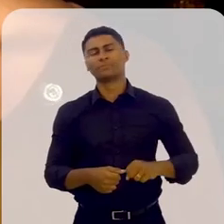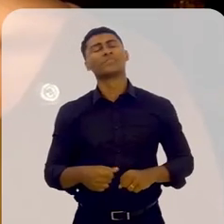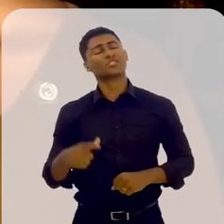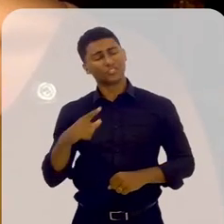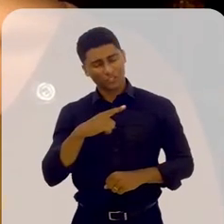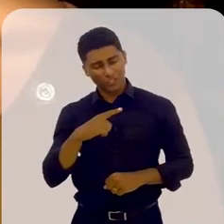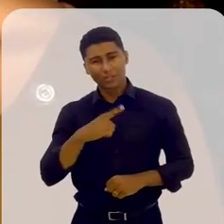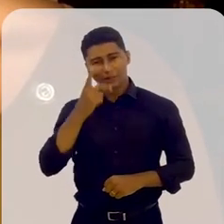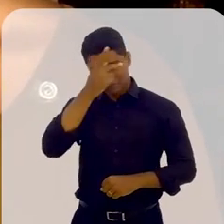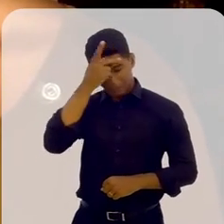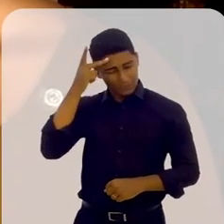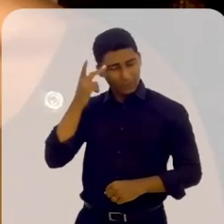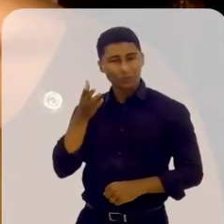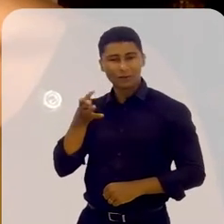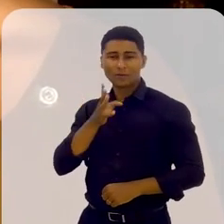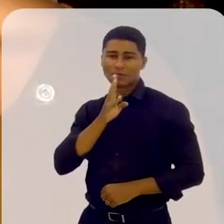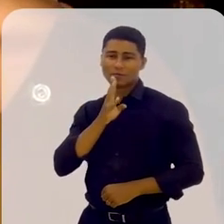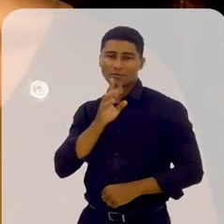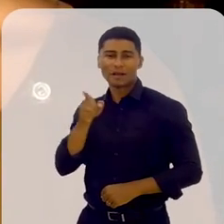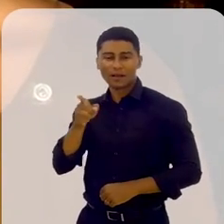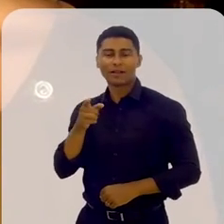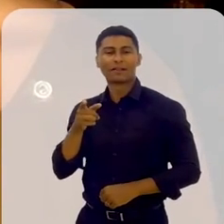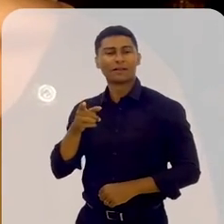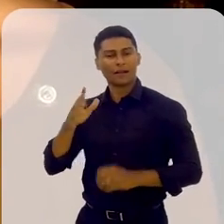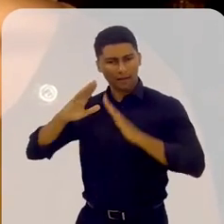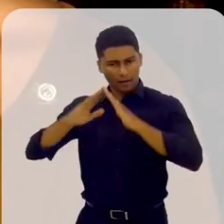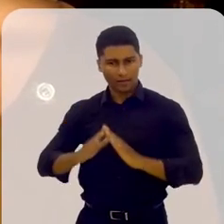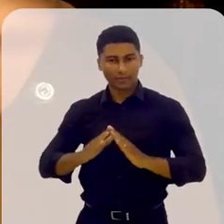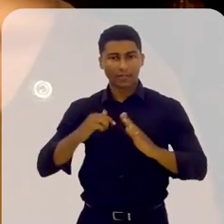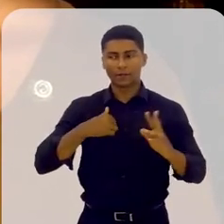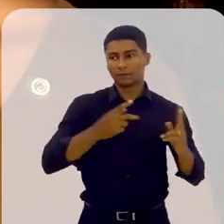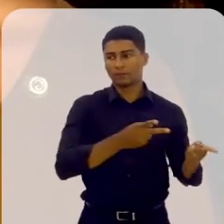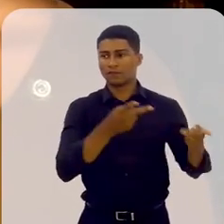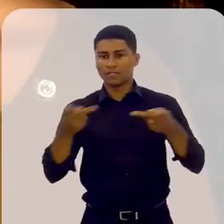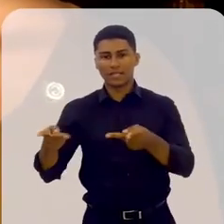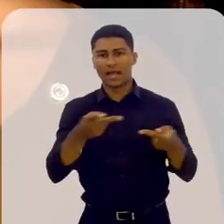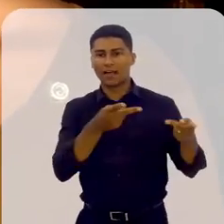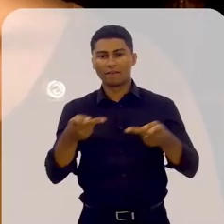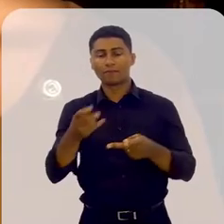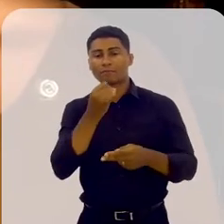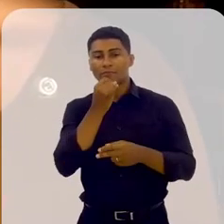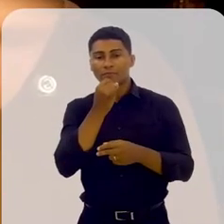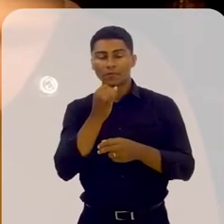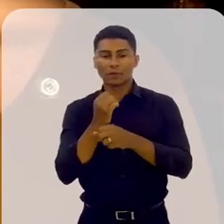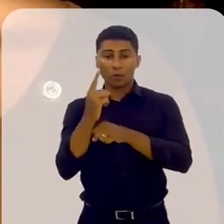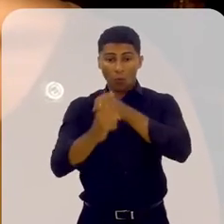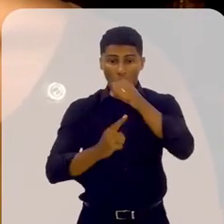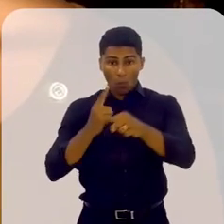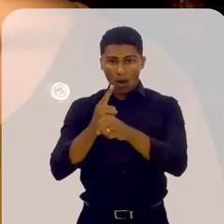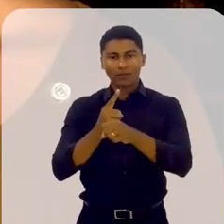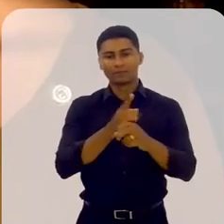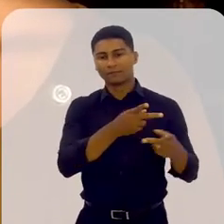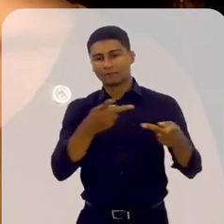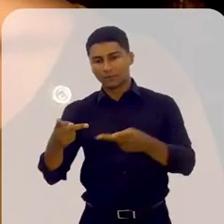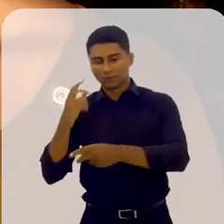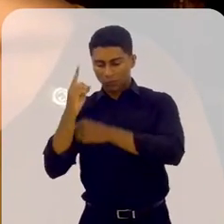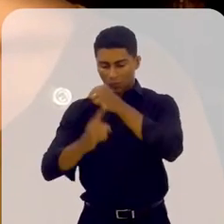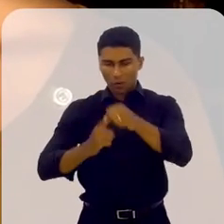aqui e eu visitava ela com bastante frequência, uma vez a cada 2 anos, uma vez por ano.